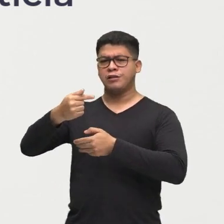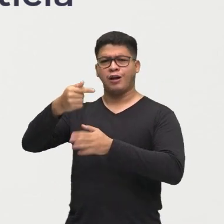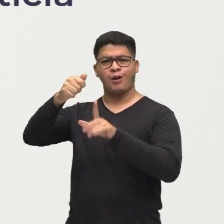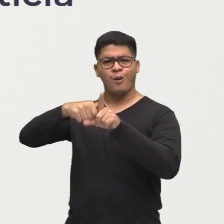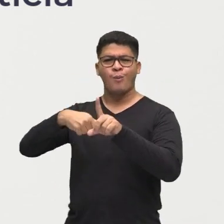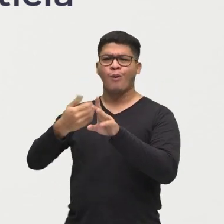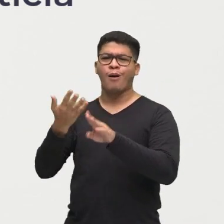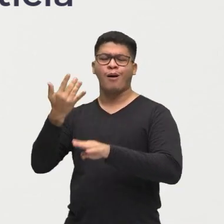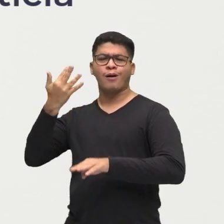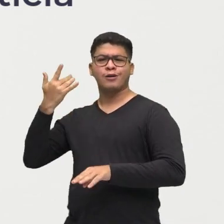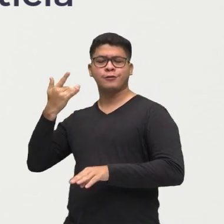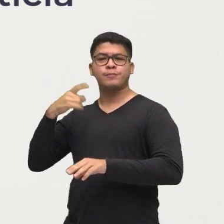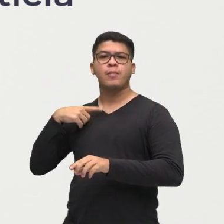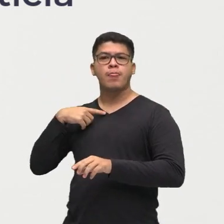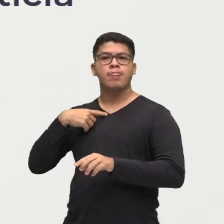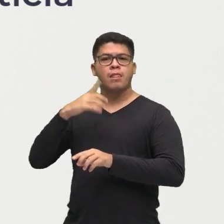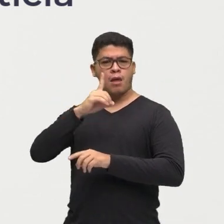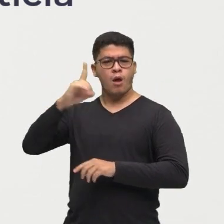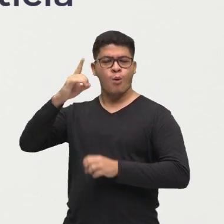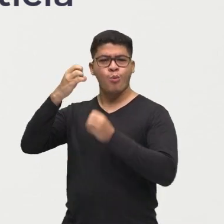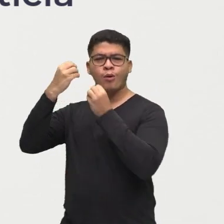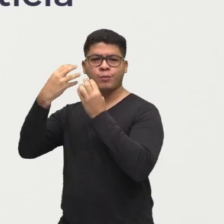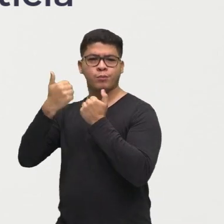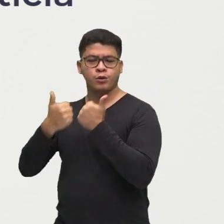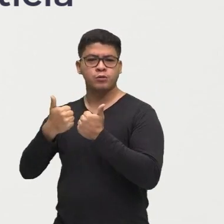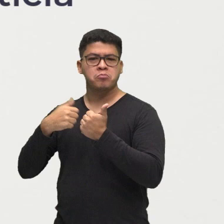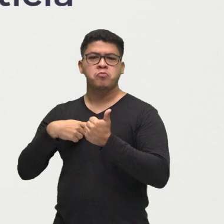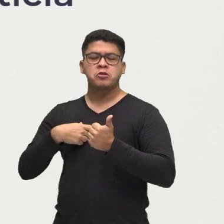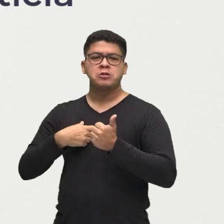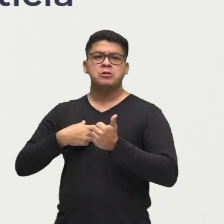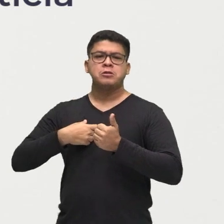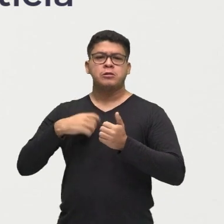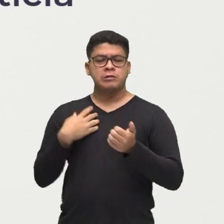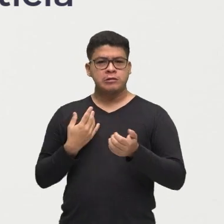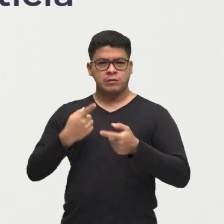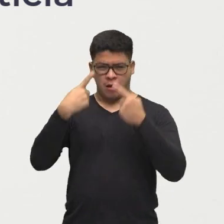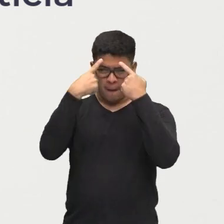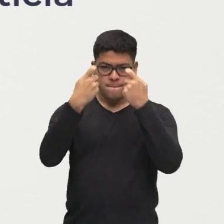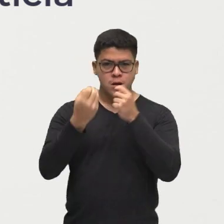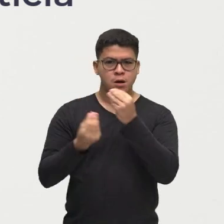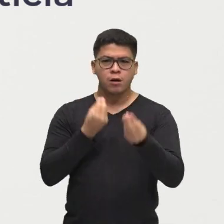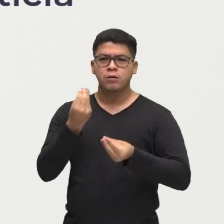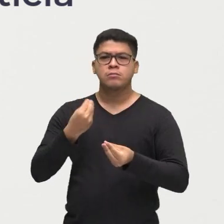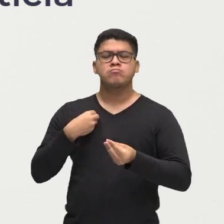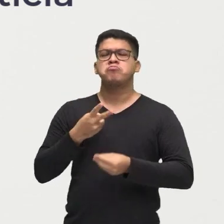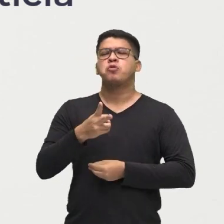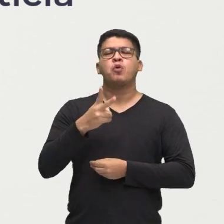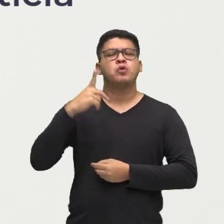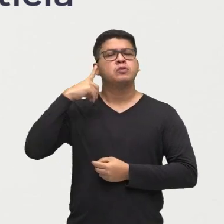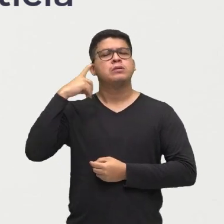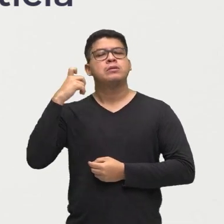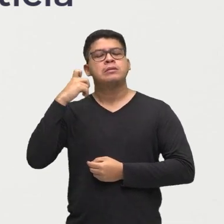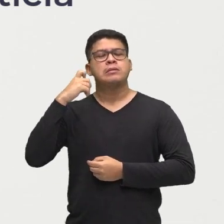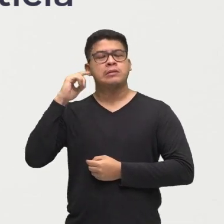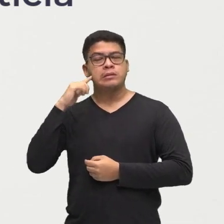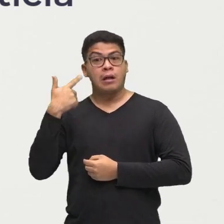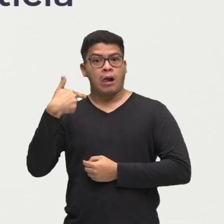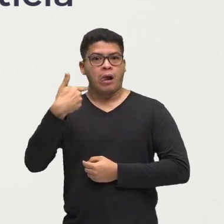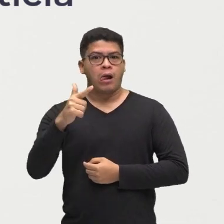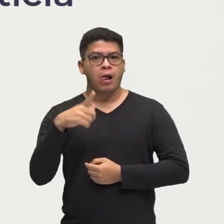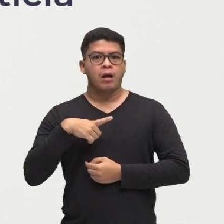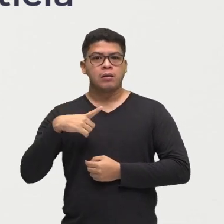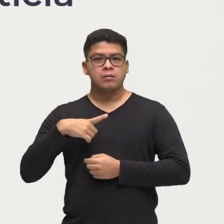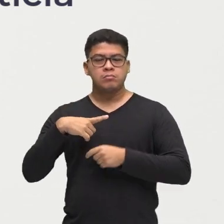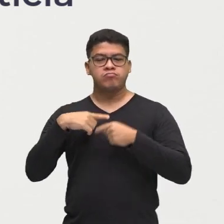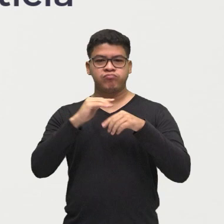bom, que me poupou ao crime. Ouvi a notícia da tua próxima morte, e então